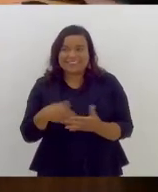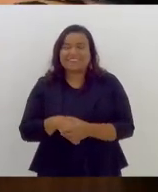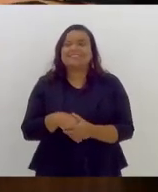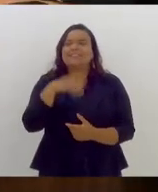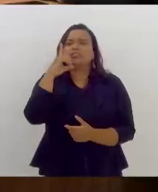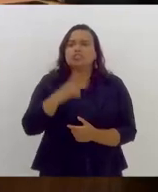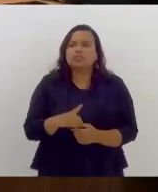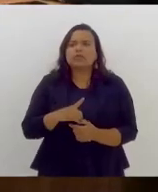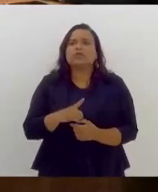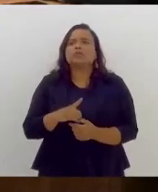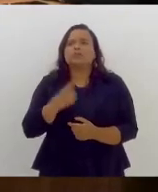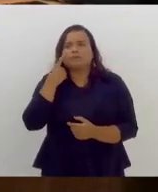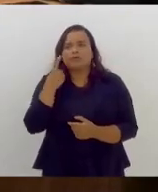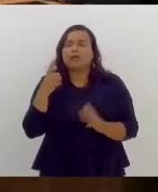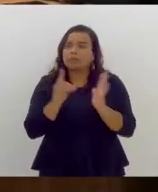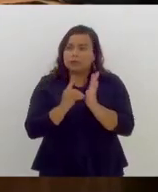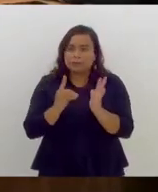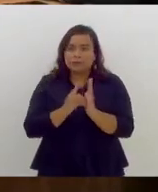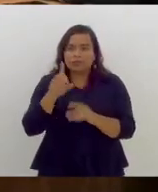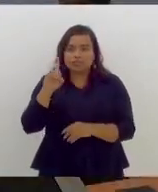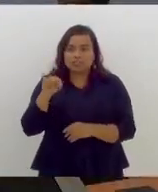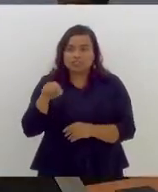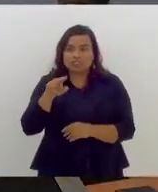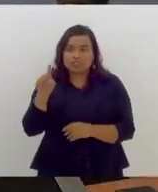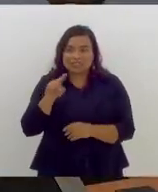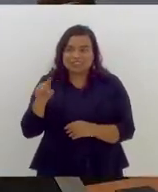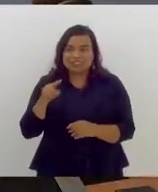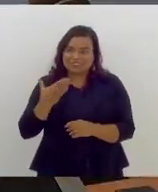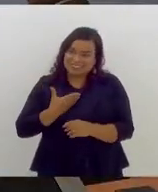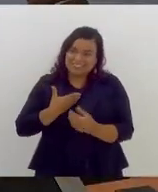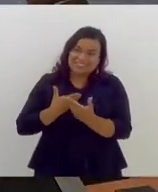Diretor de Habilitação do DETRAN, querido Diniz.